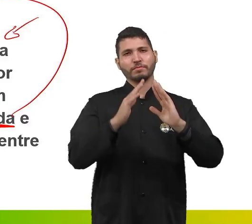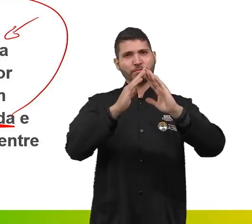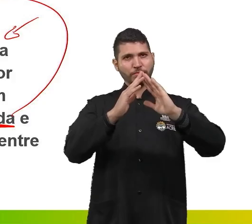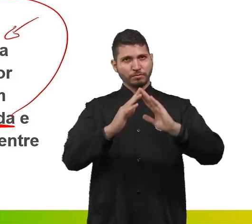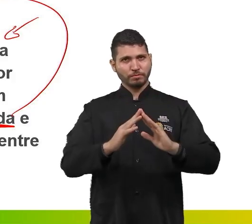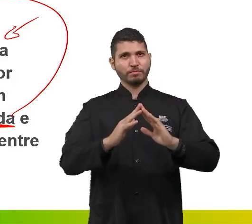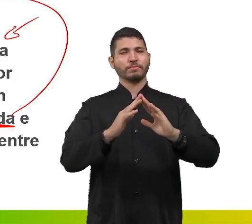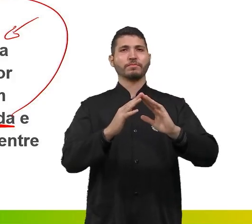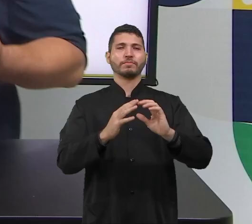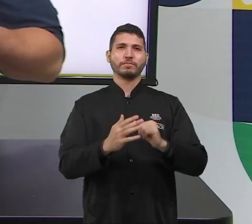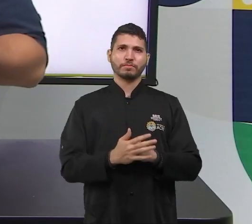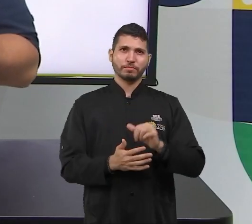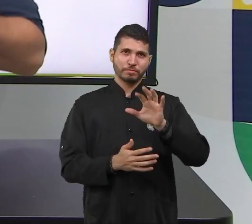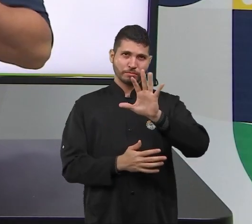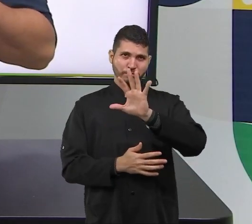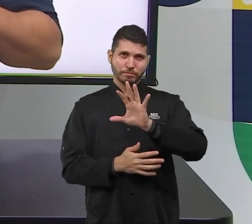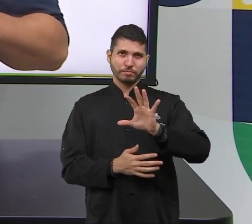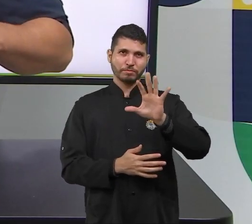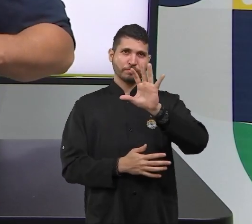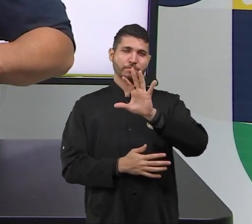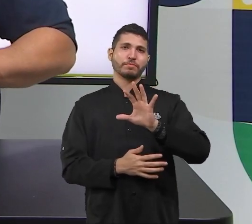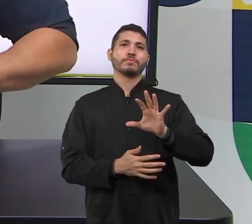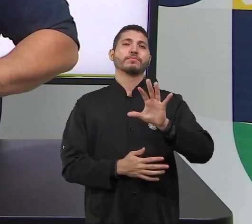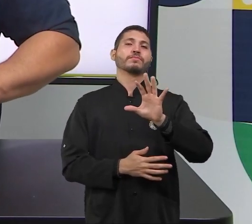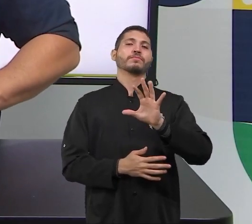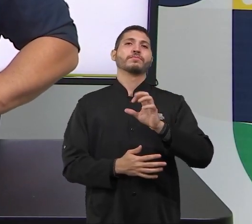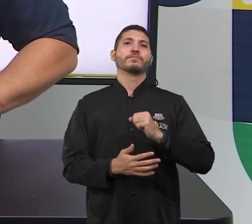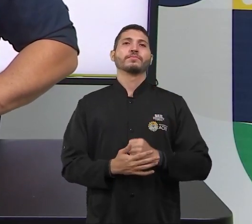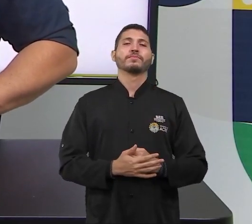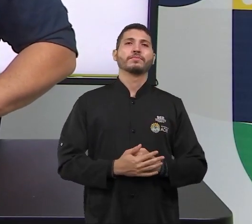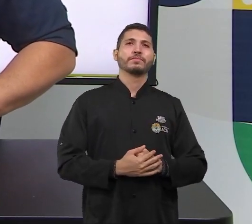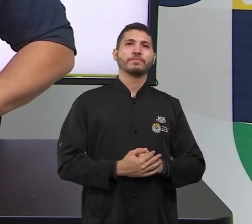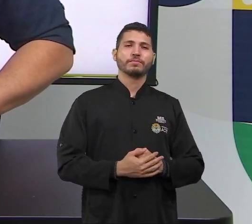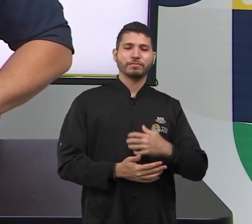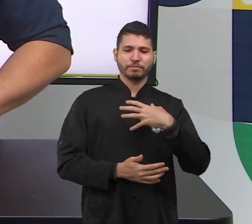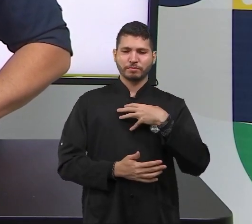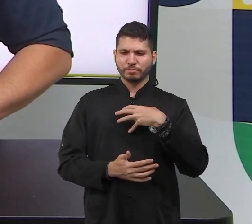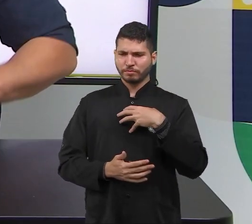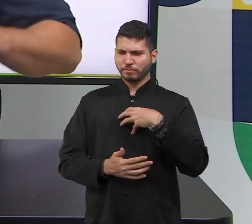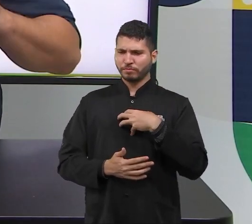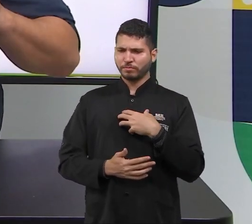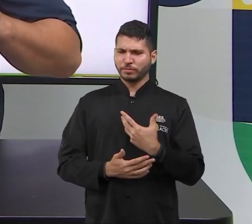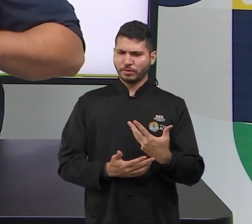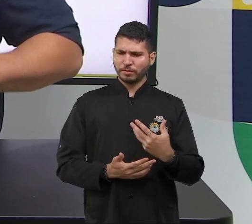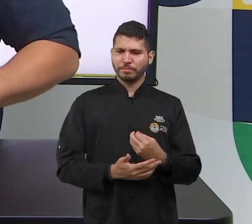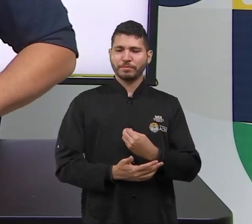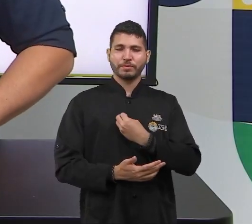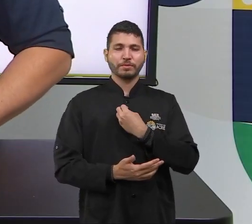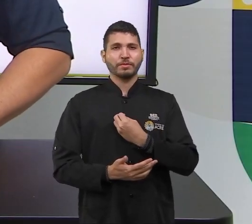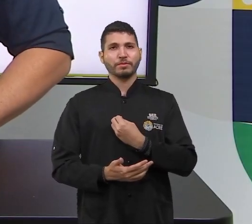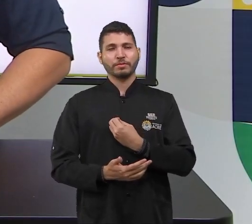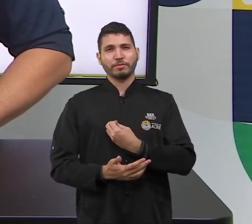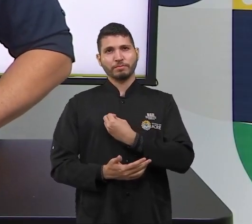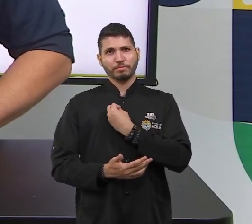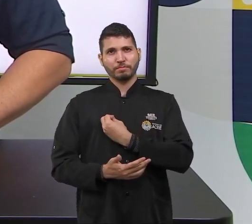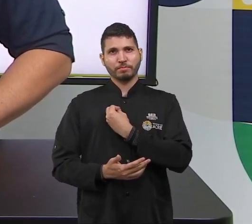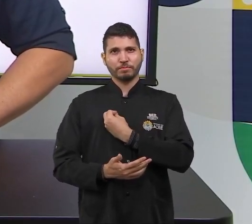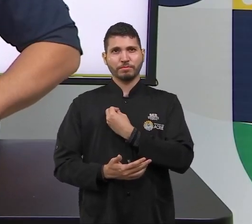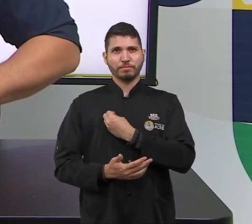comum. O sentimento de agora pertencer a uma nação, pertencer a um Estado, sob controle de um